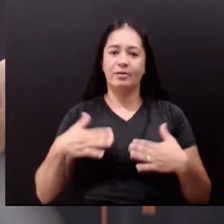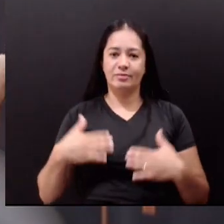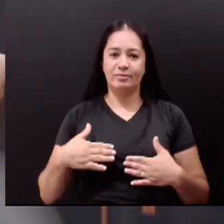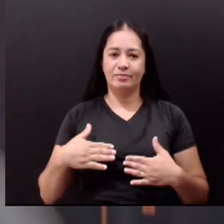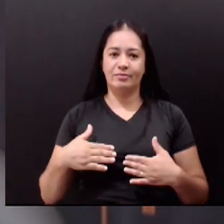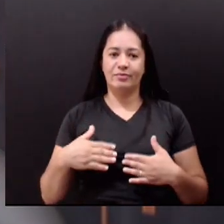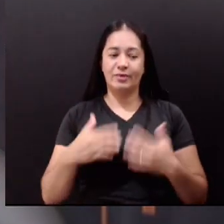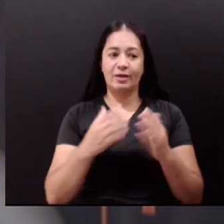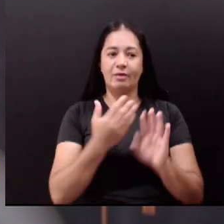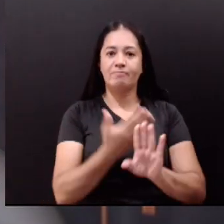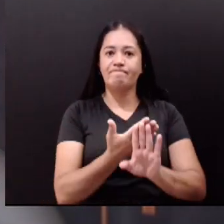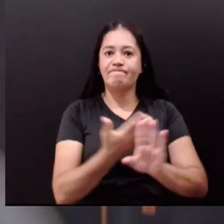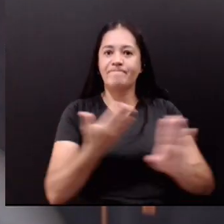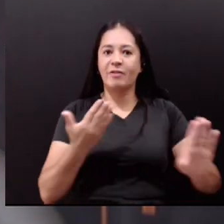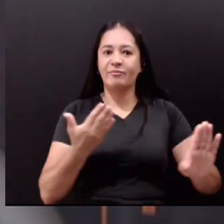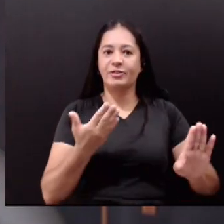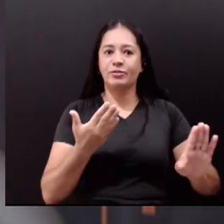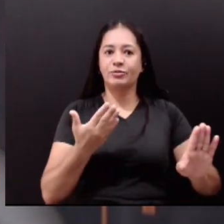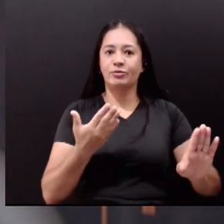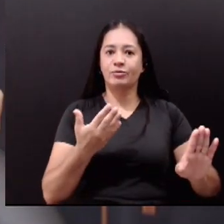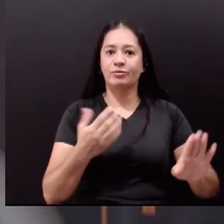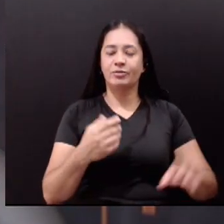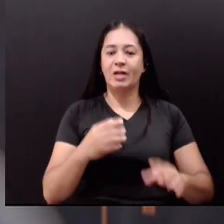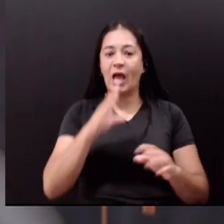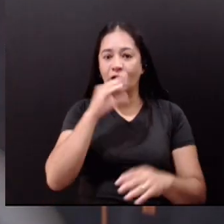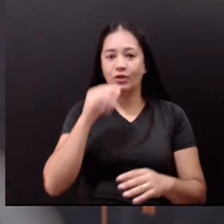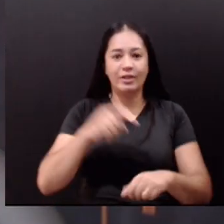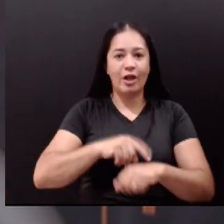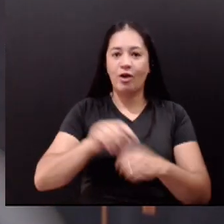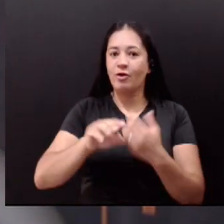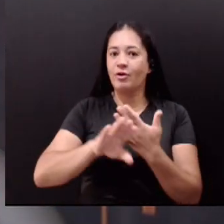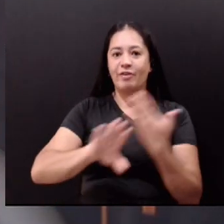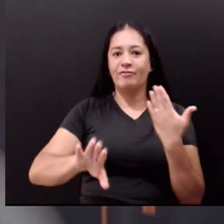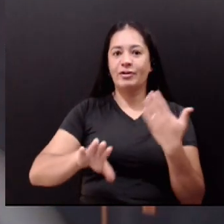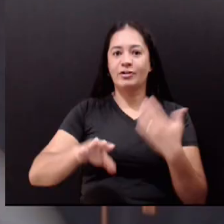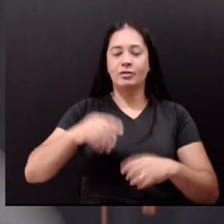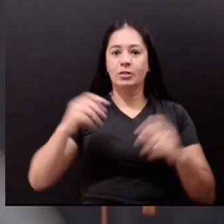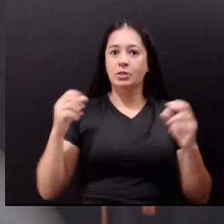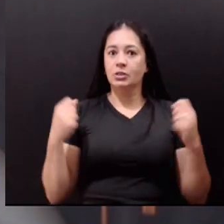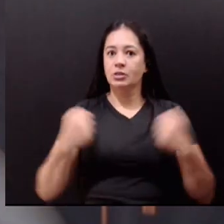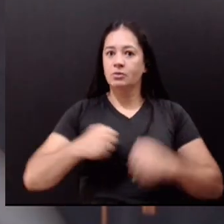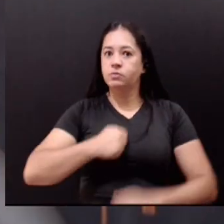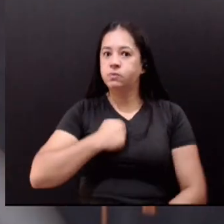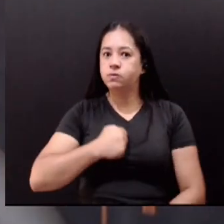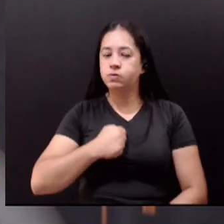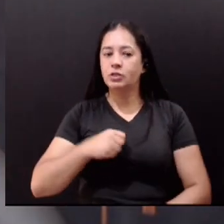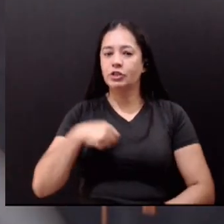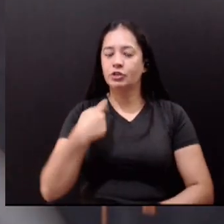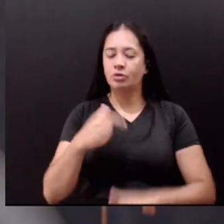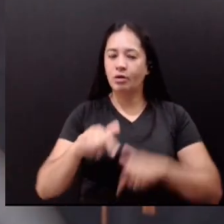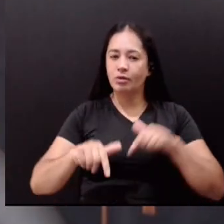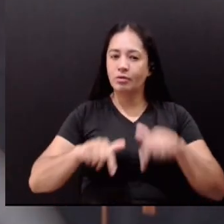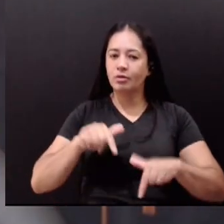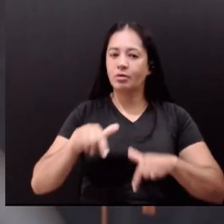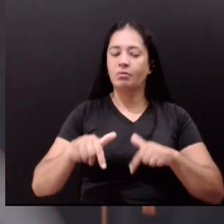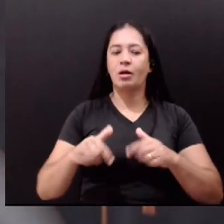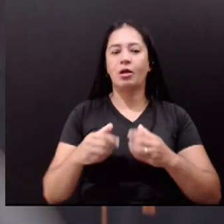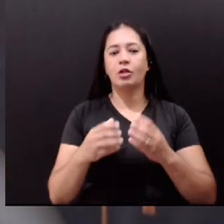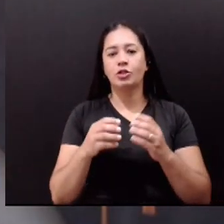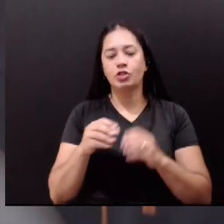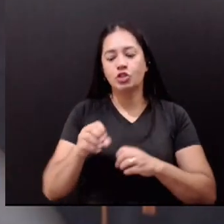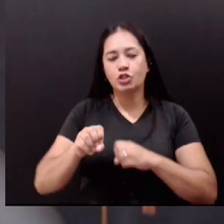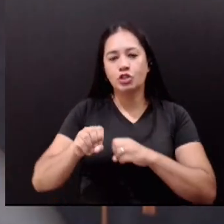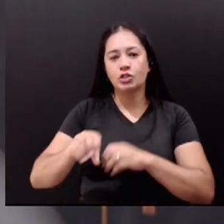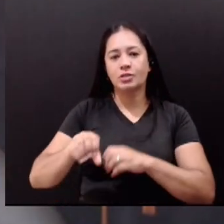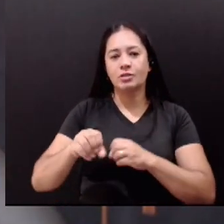revoltada, né, adolescente Sim. extremamente revoltada. A gente fez todo um trabalho de orientação, acolhimento, escuta. Passado pouco tempo,